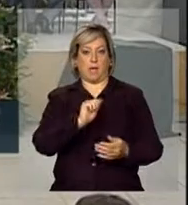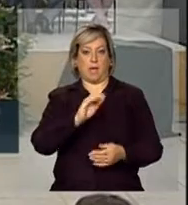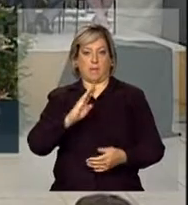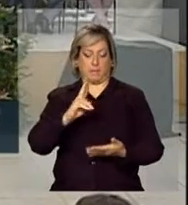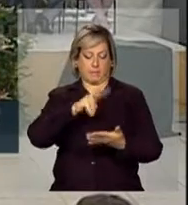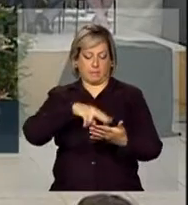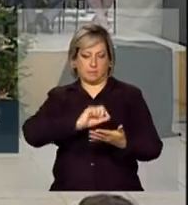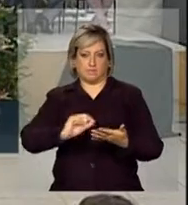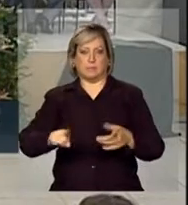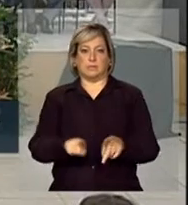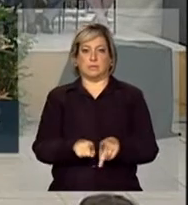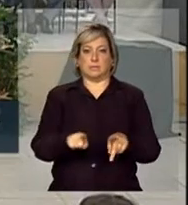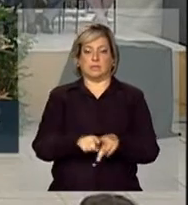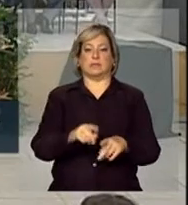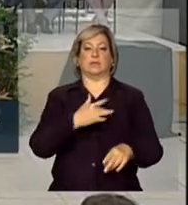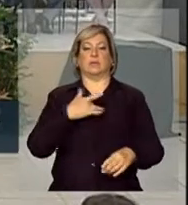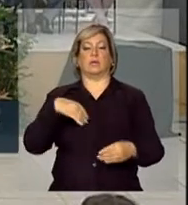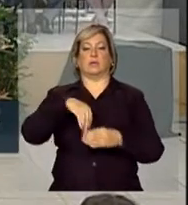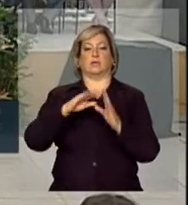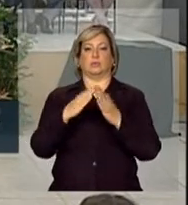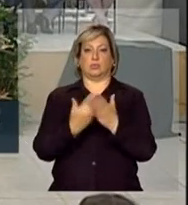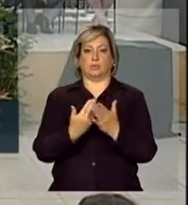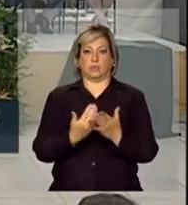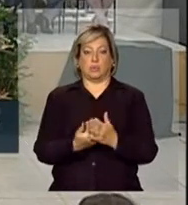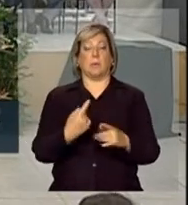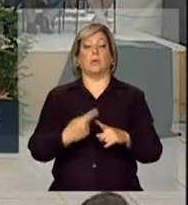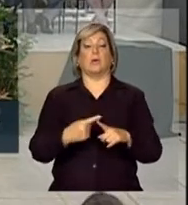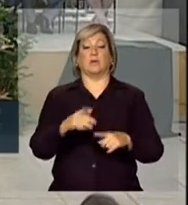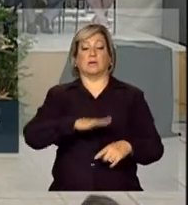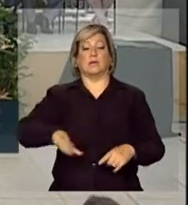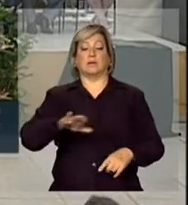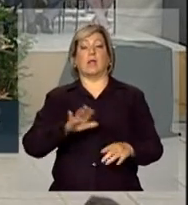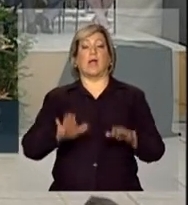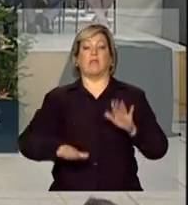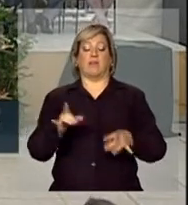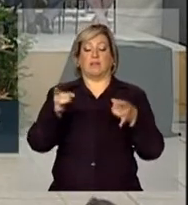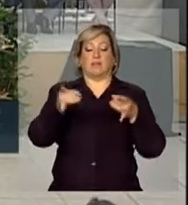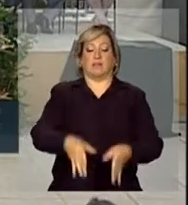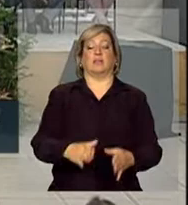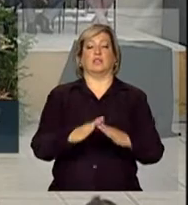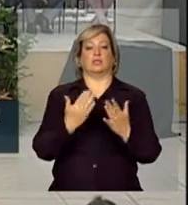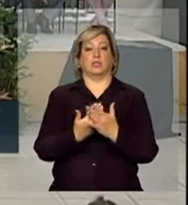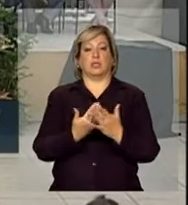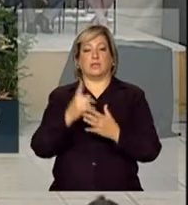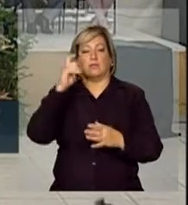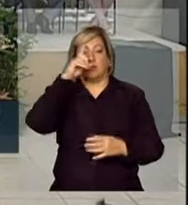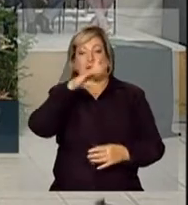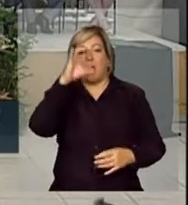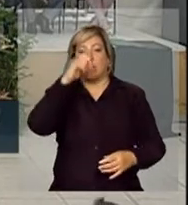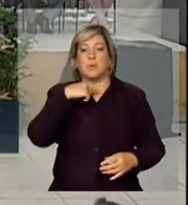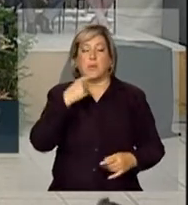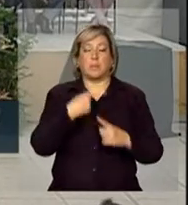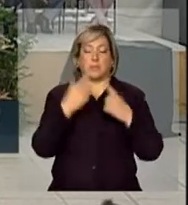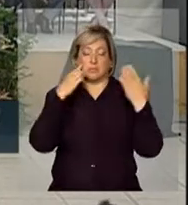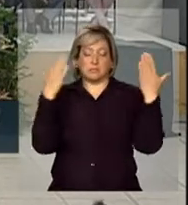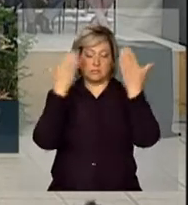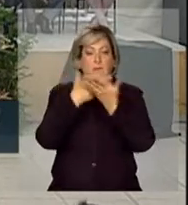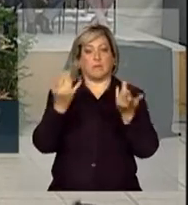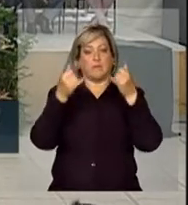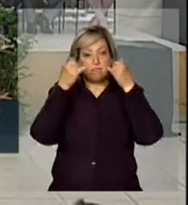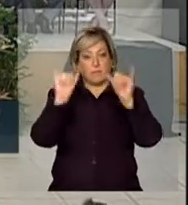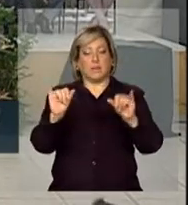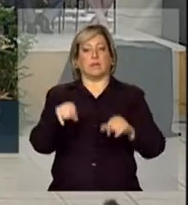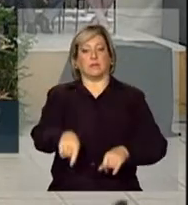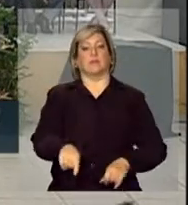contribuindo para a redução da evasão escolar e das dificuldades de aprendizagem Olá neste